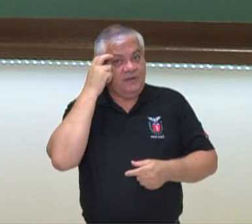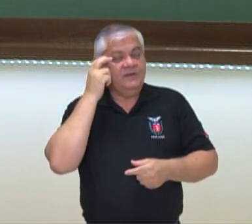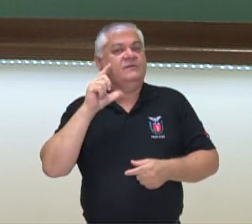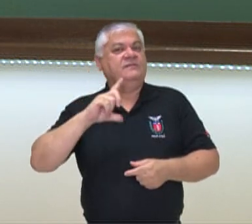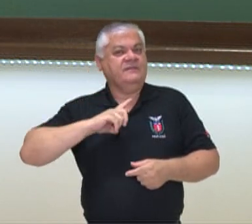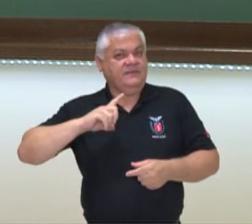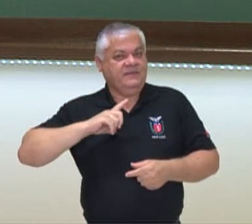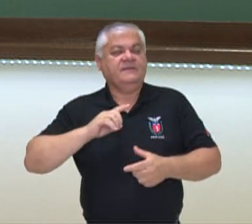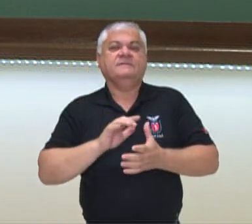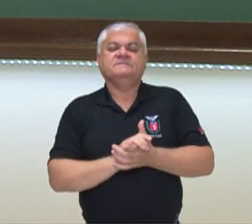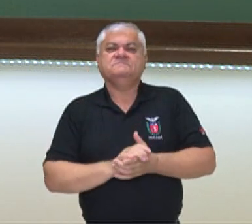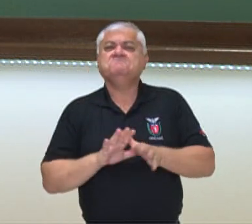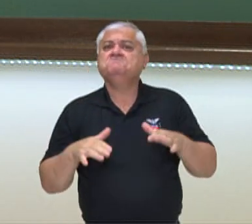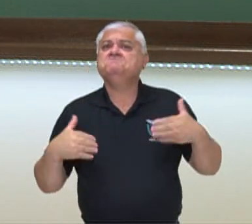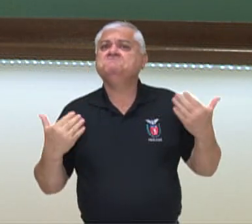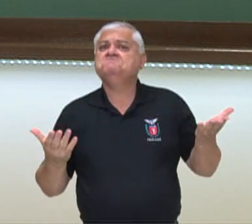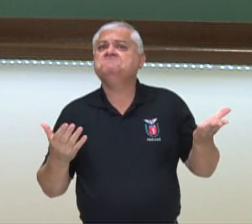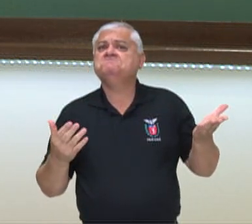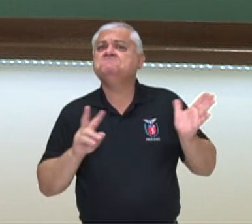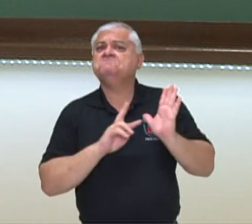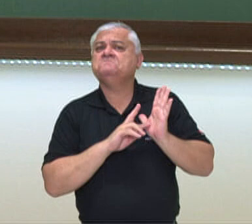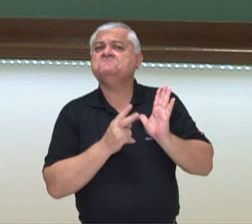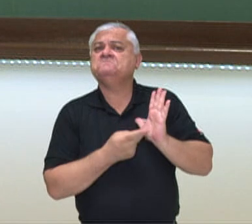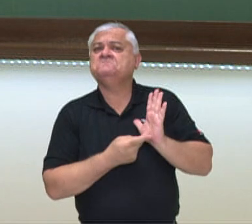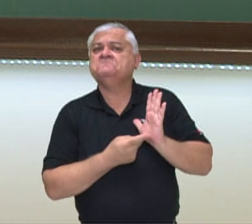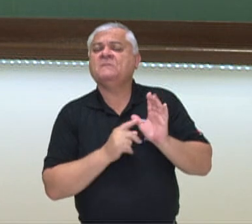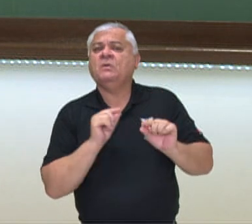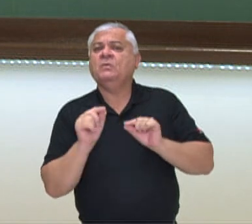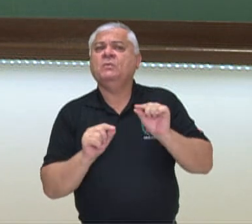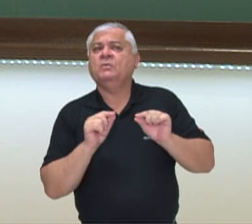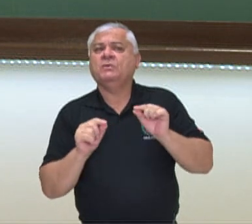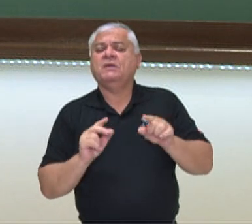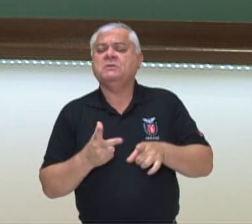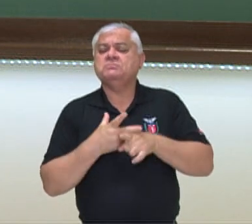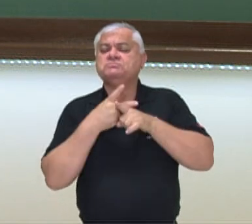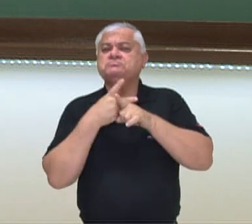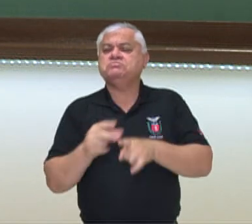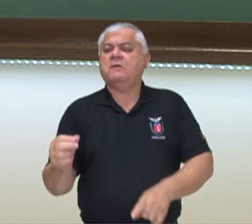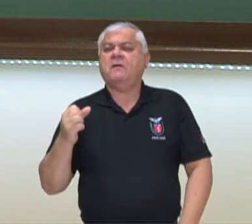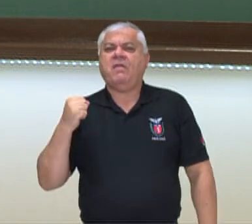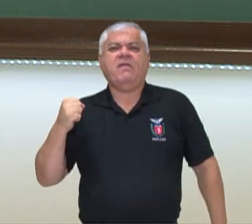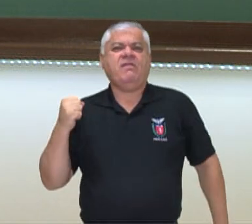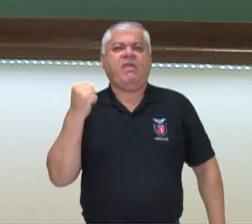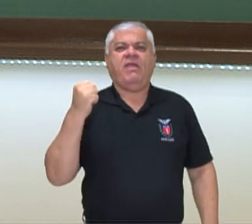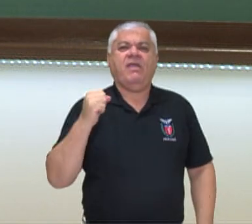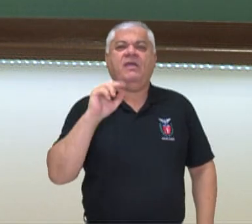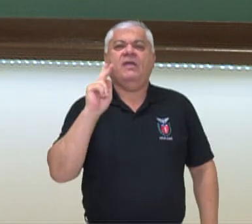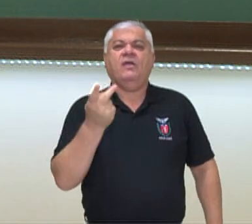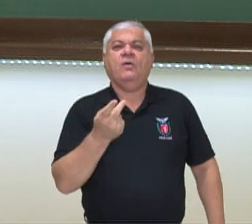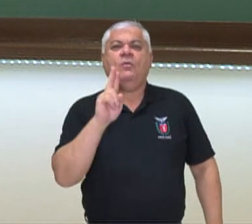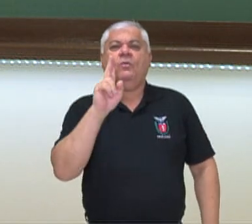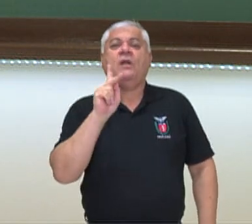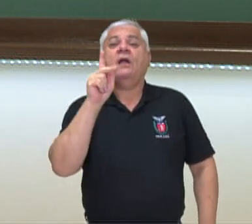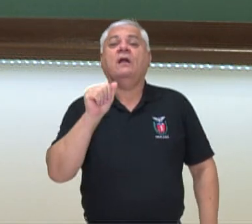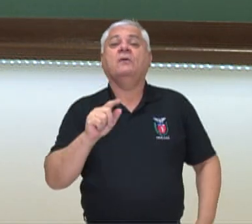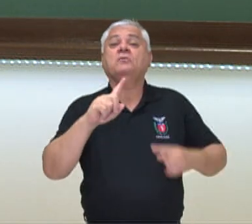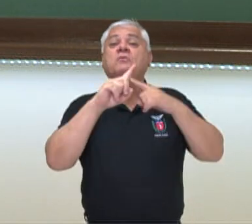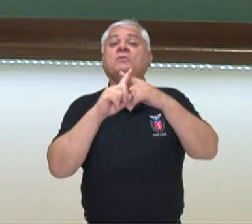luta do uca-uca. Então, qual será o significado que tem ser vencedor, por exemplo, de um torneio de